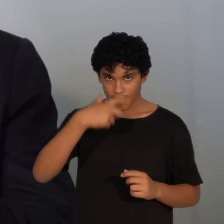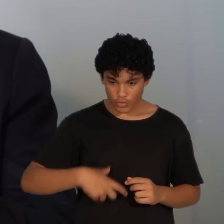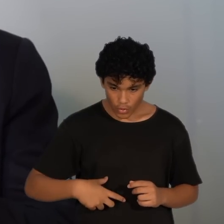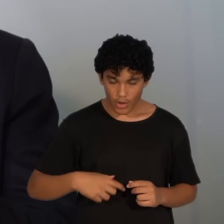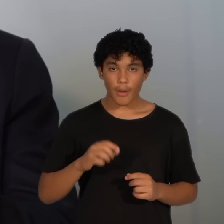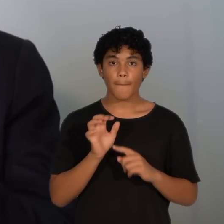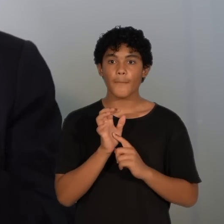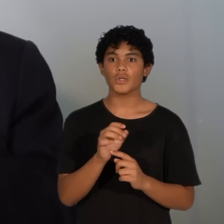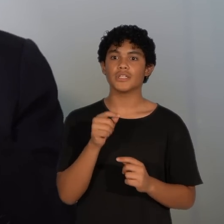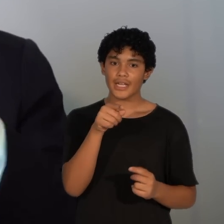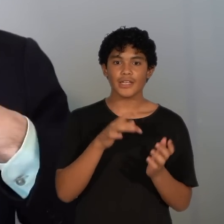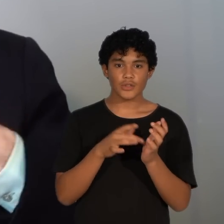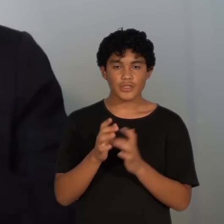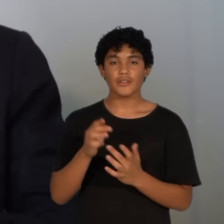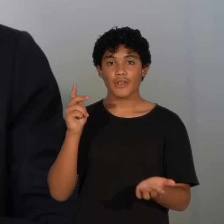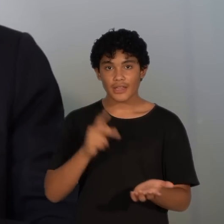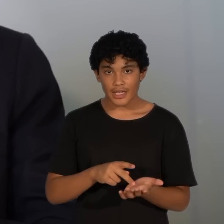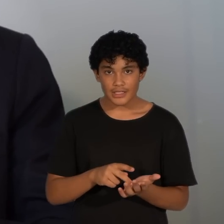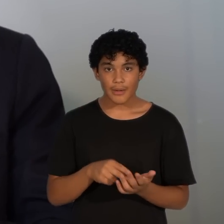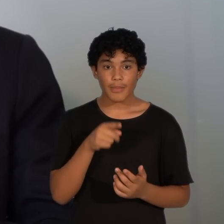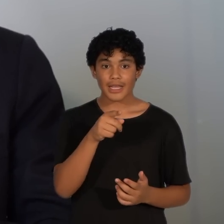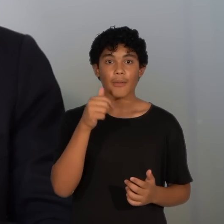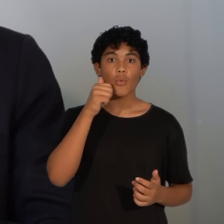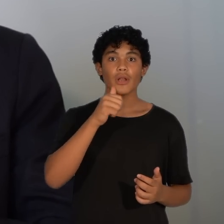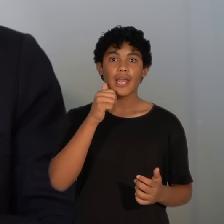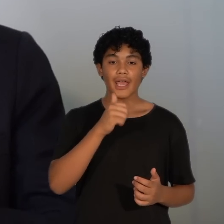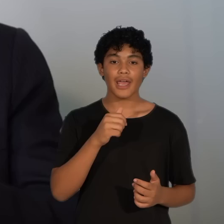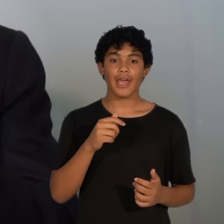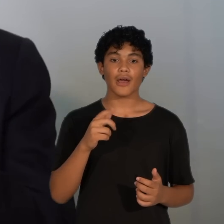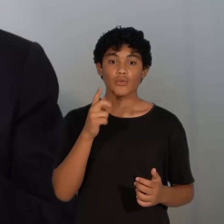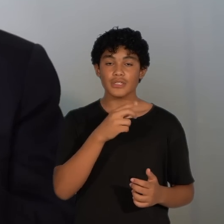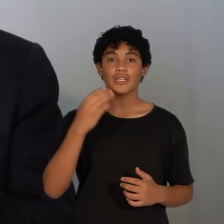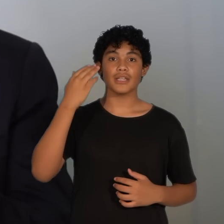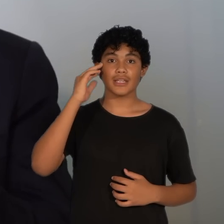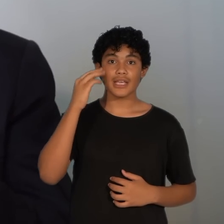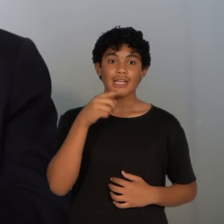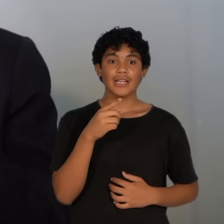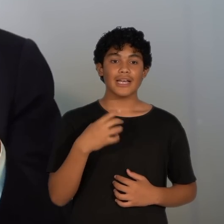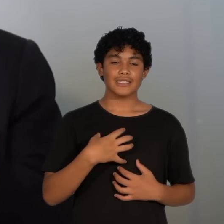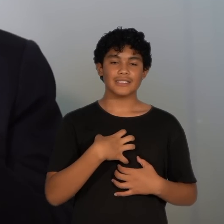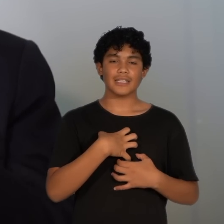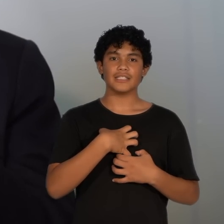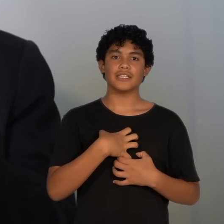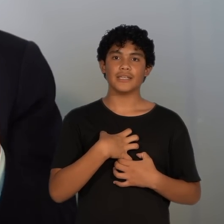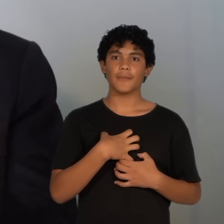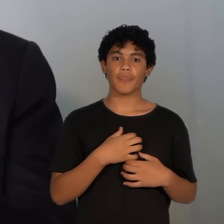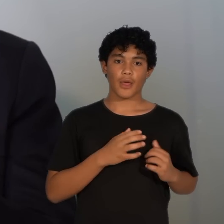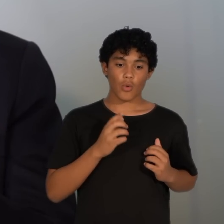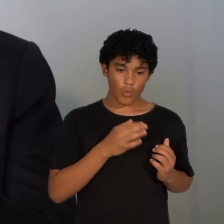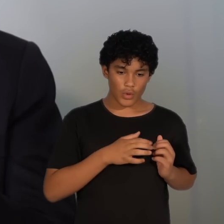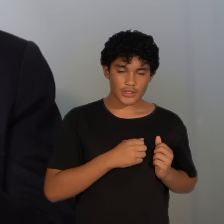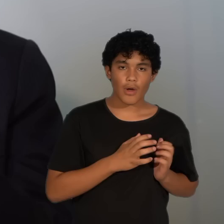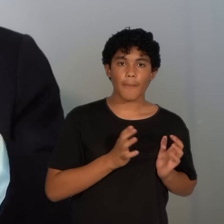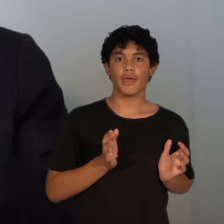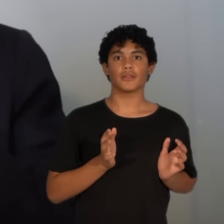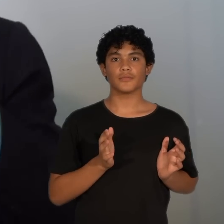né, sobre ele, faz com que ela se sinta aberta. É igual quando um casal acabado se conhecendo